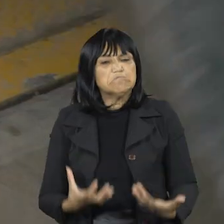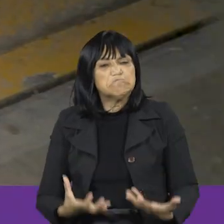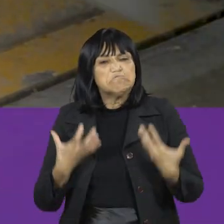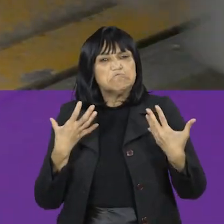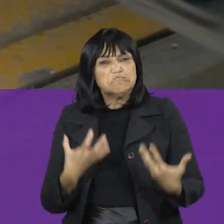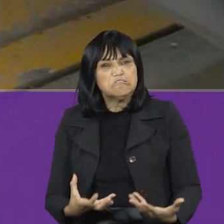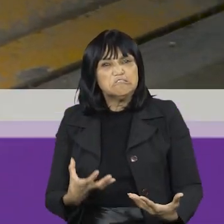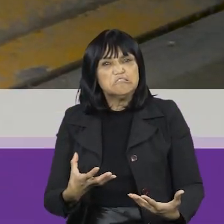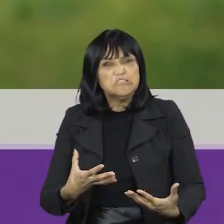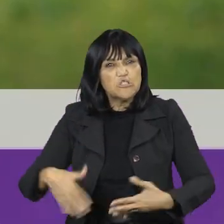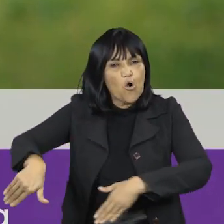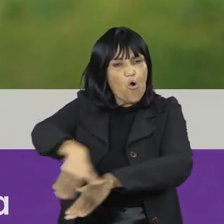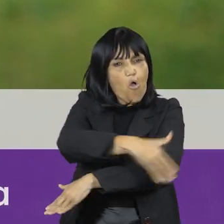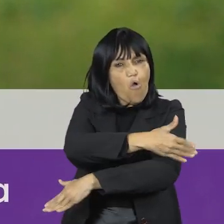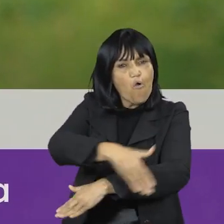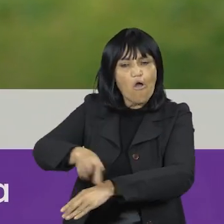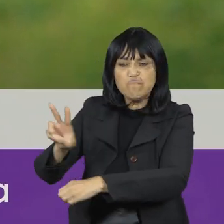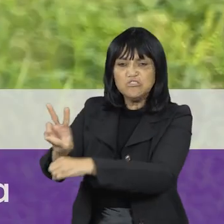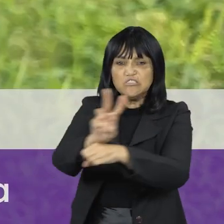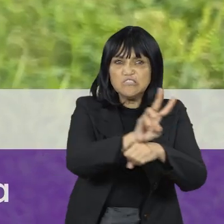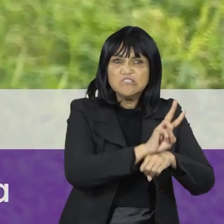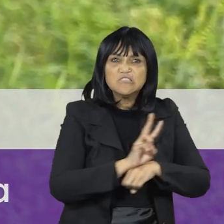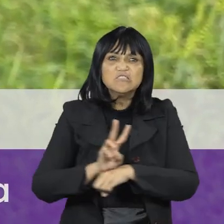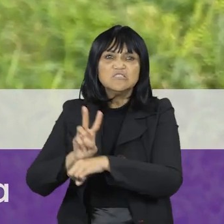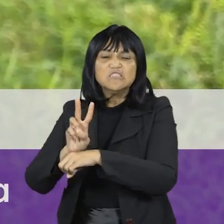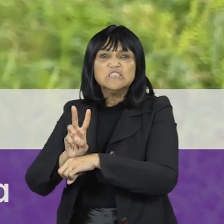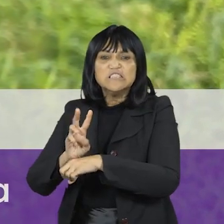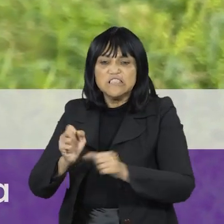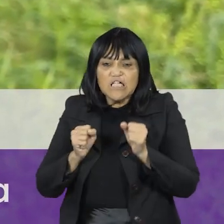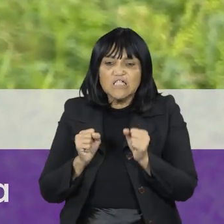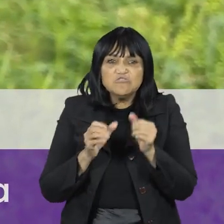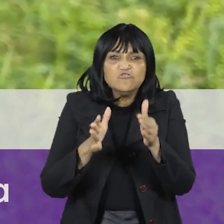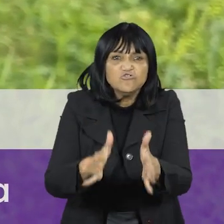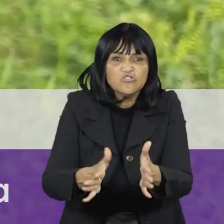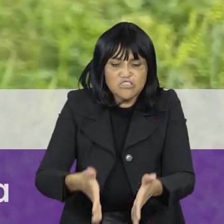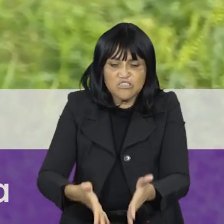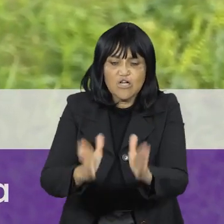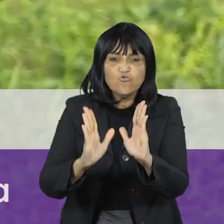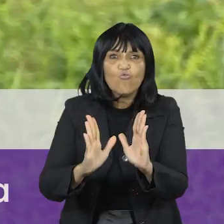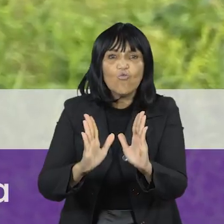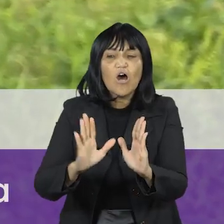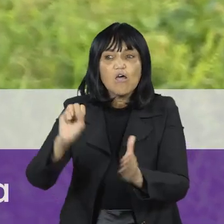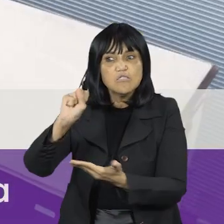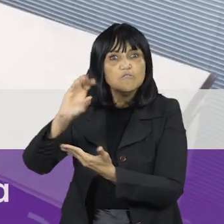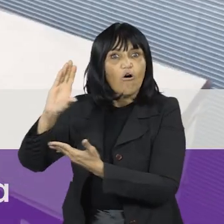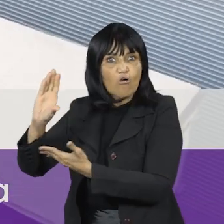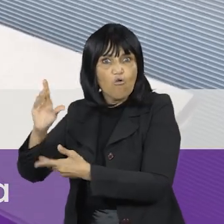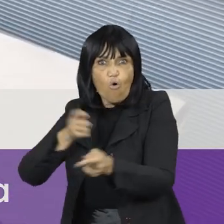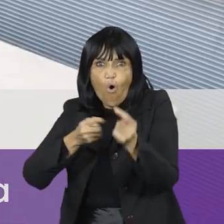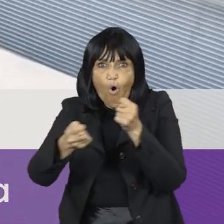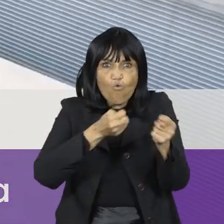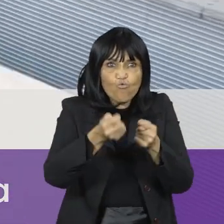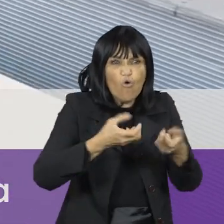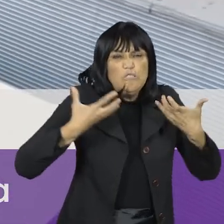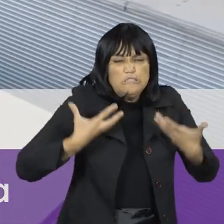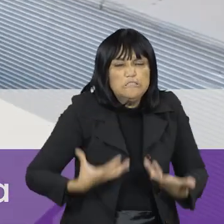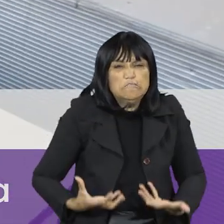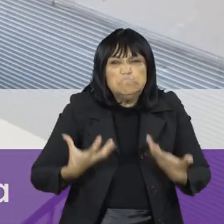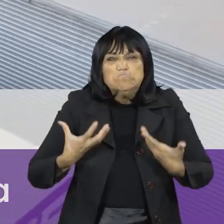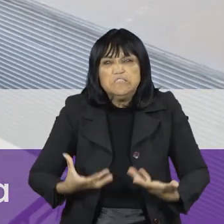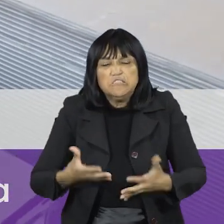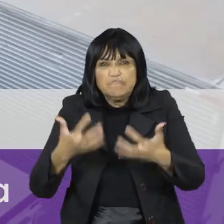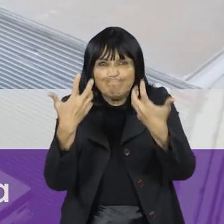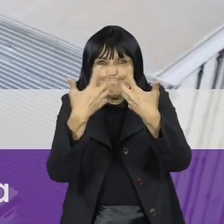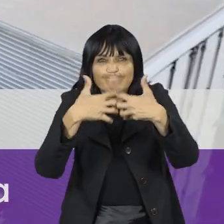Balanças rodoviárias, fiscalizações e operações nas estradas. Em Santa Catarina, o controle do excesso de